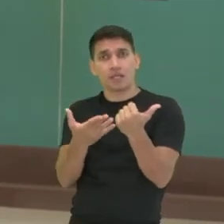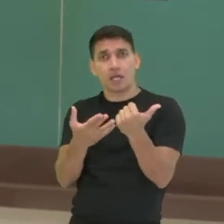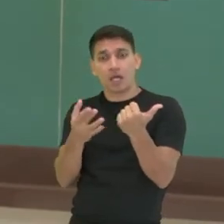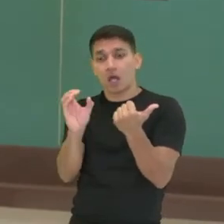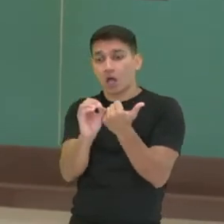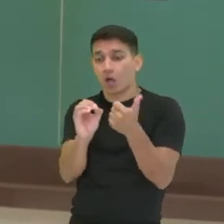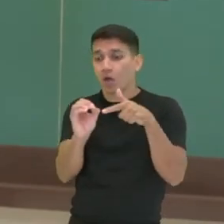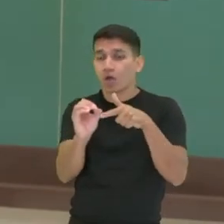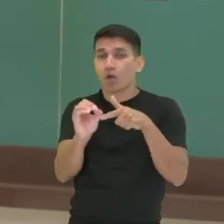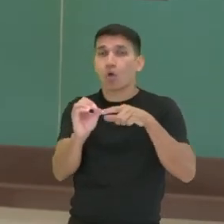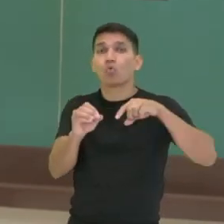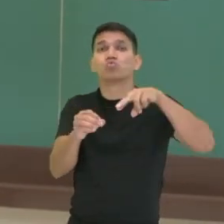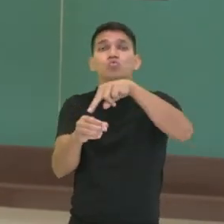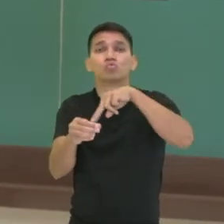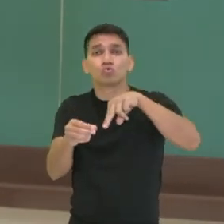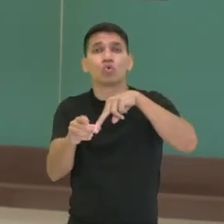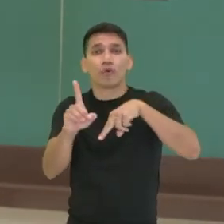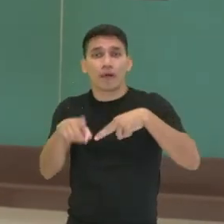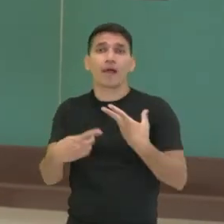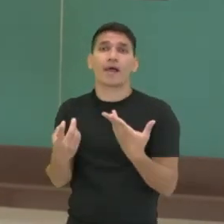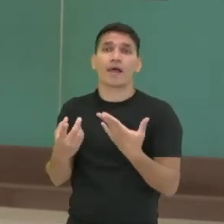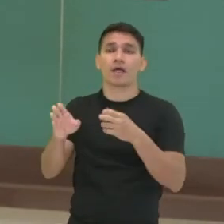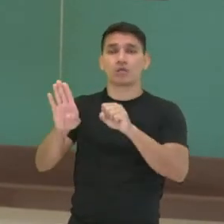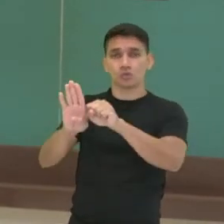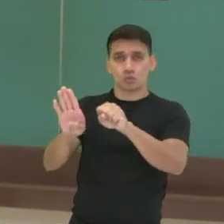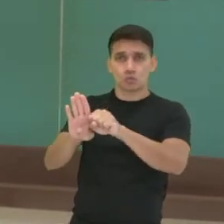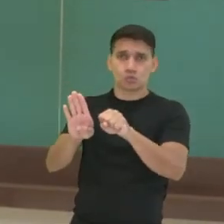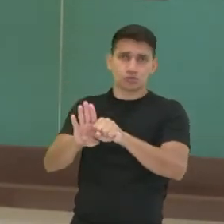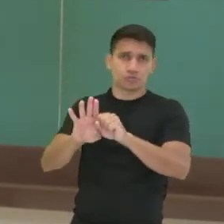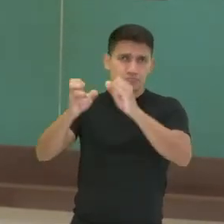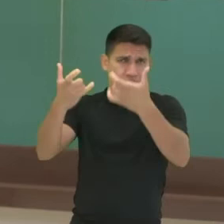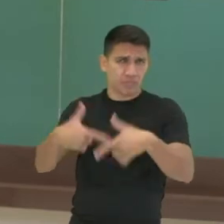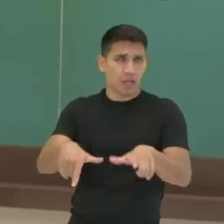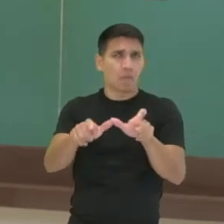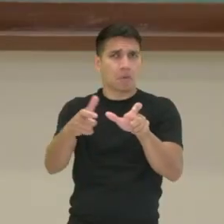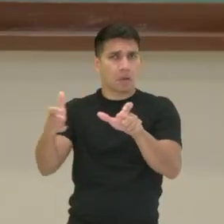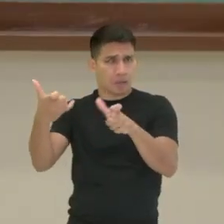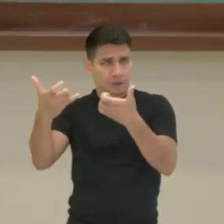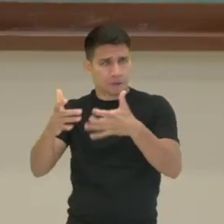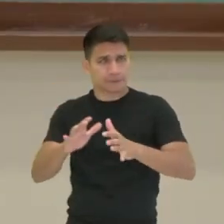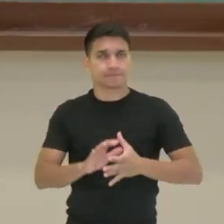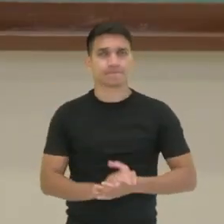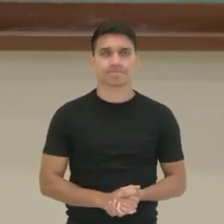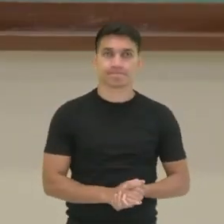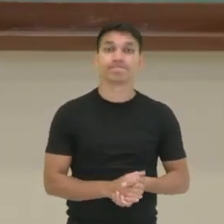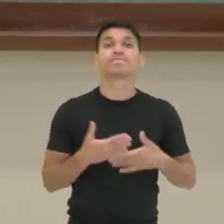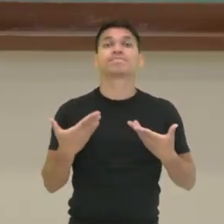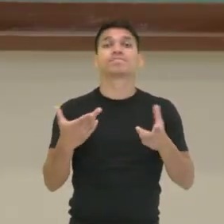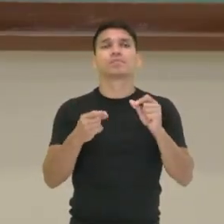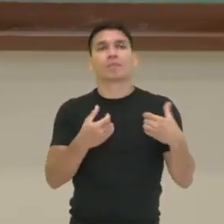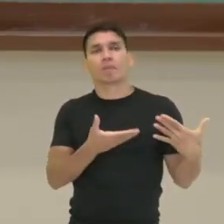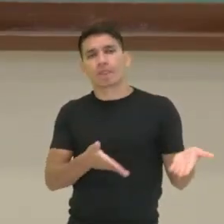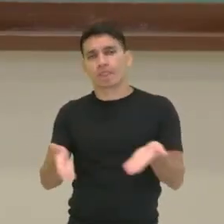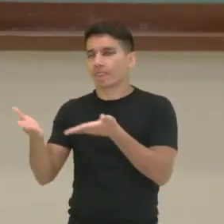dele será um substantivo morfologicamente falando. Vamos lá acompanhando então ali, seguindo.